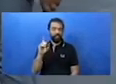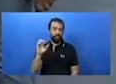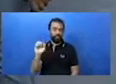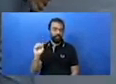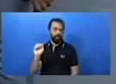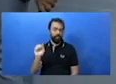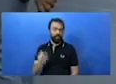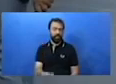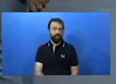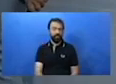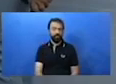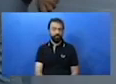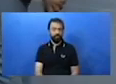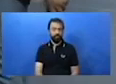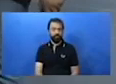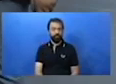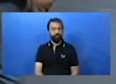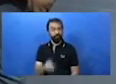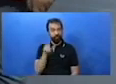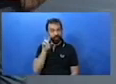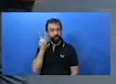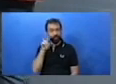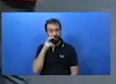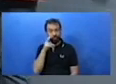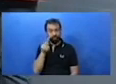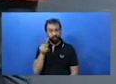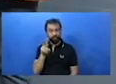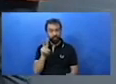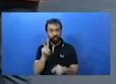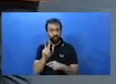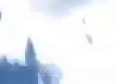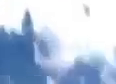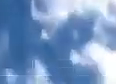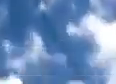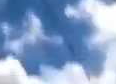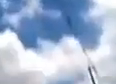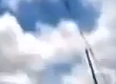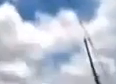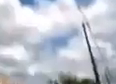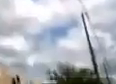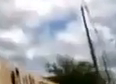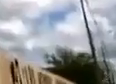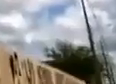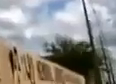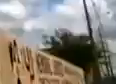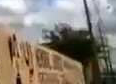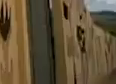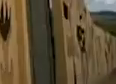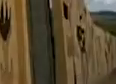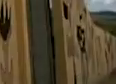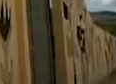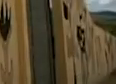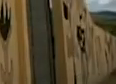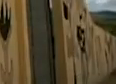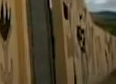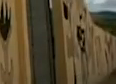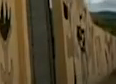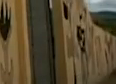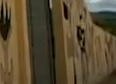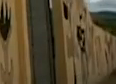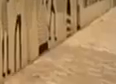vídeo para a gente entender um pouco mais sobre xilogravura? Nesse céu de nuvens